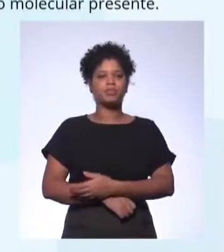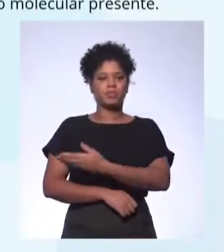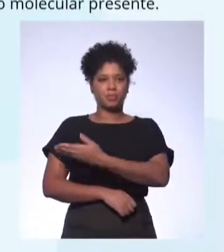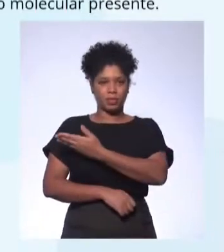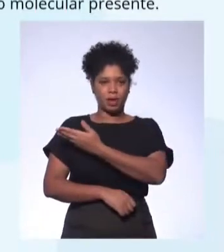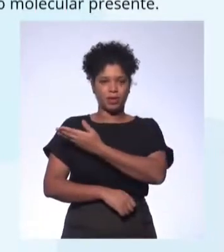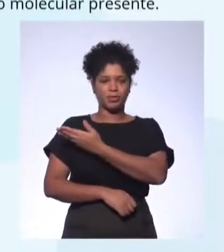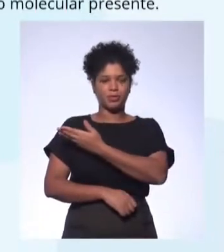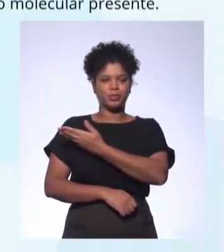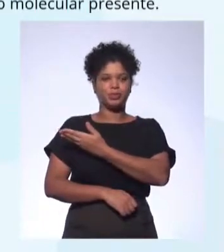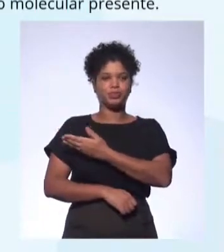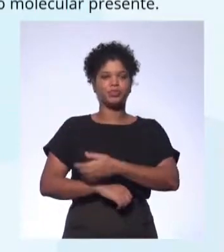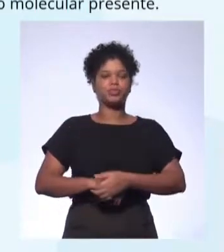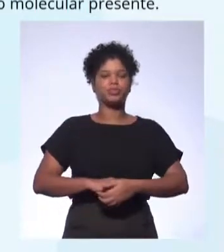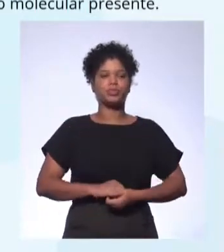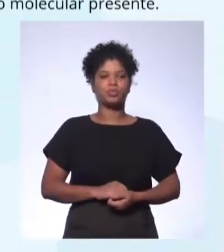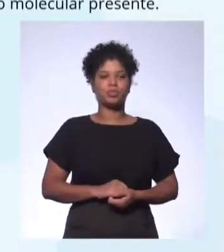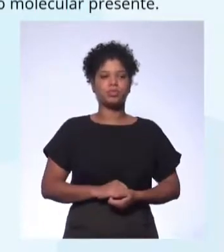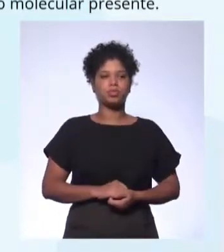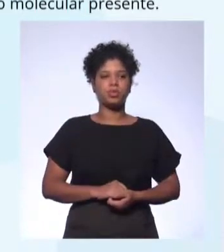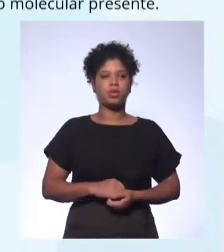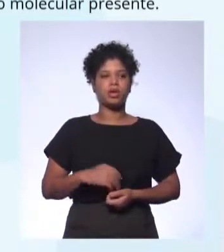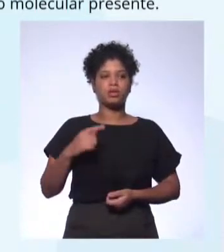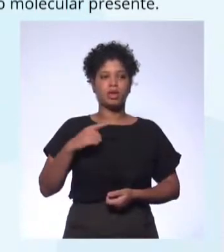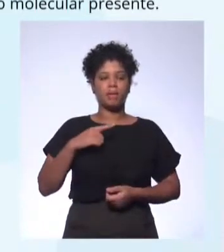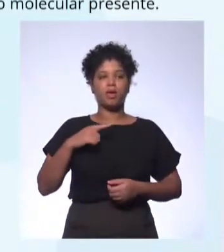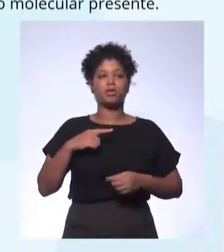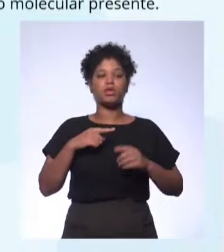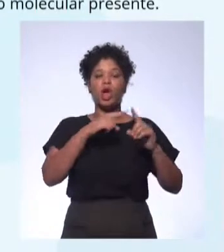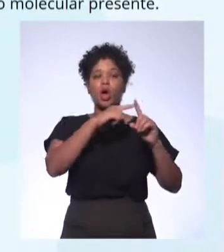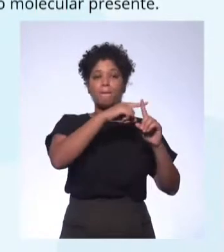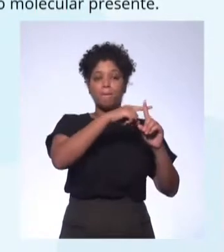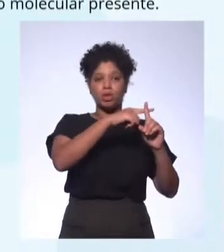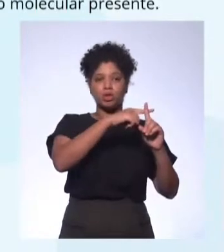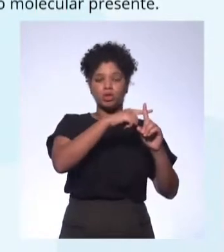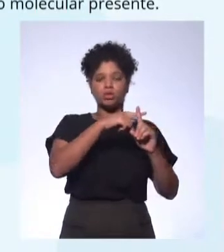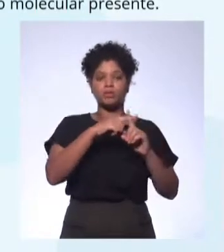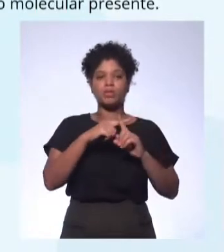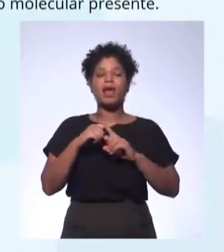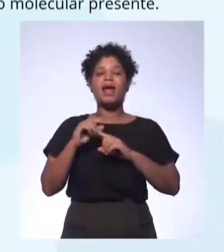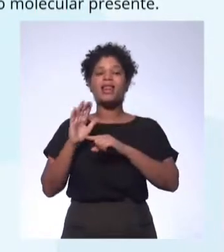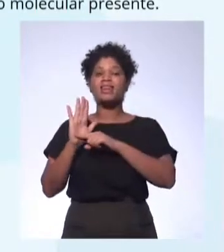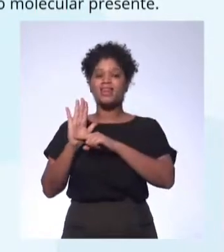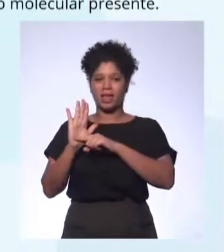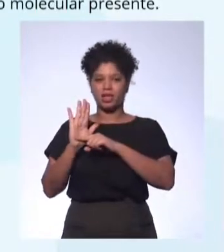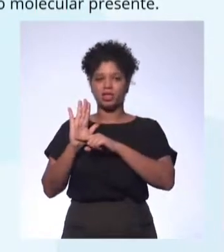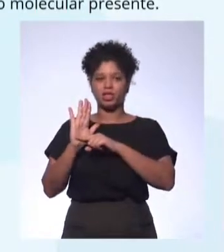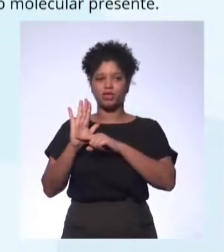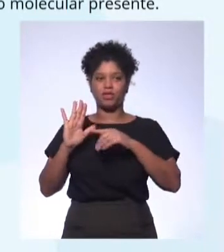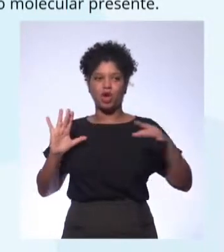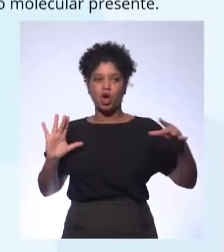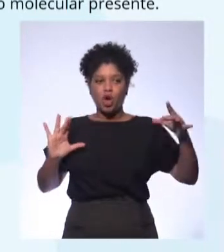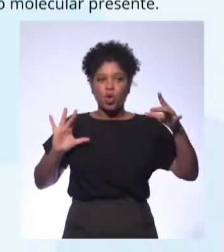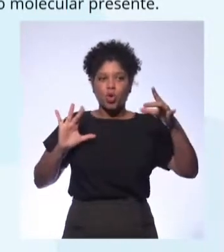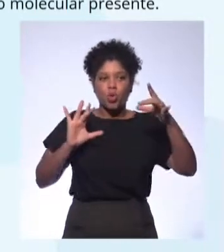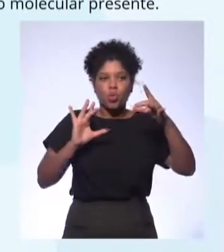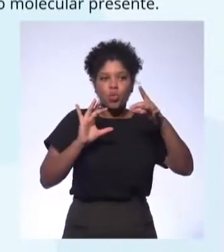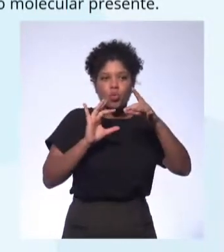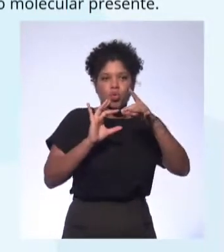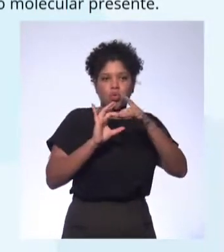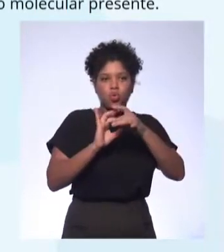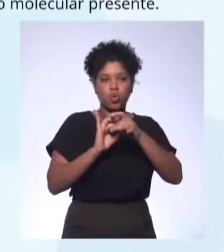instantâneos e aqui o dipolo induzido se você pensar em uma molécula de